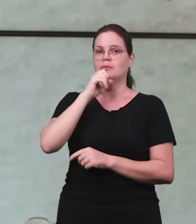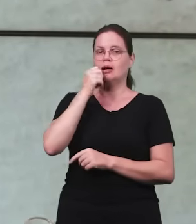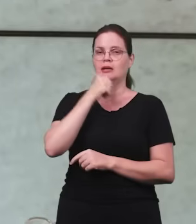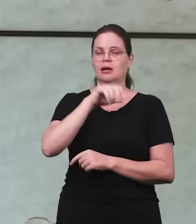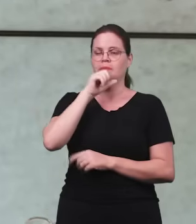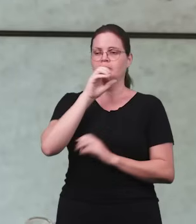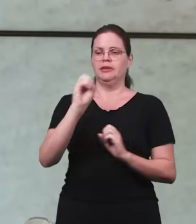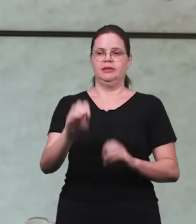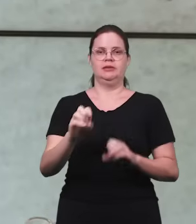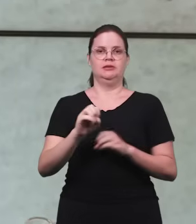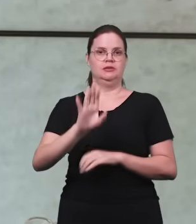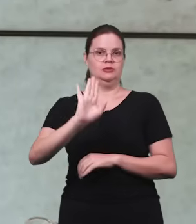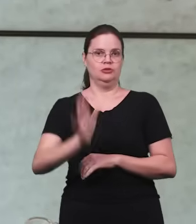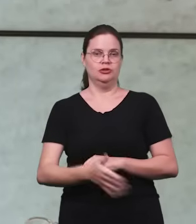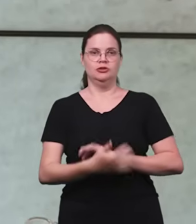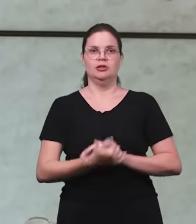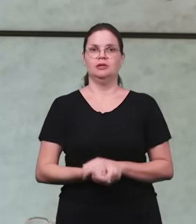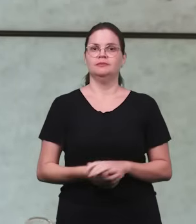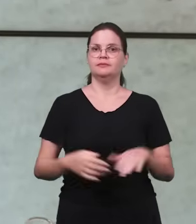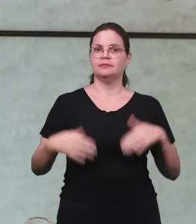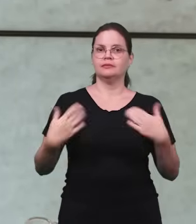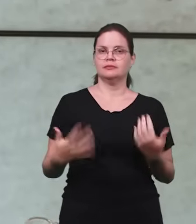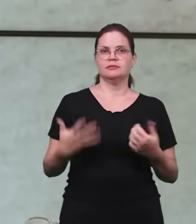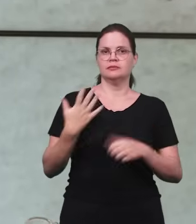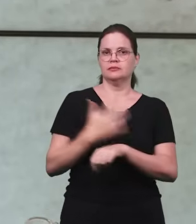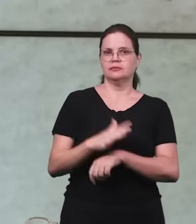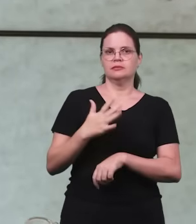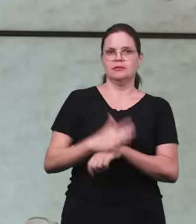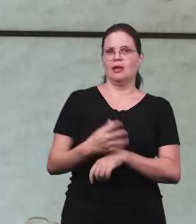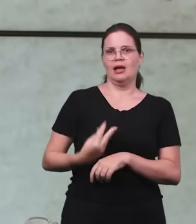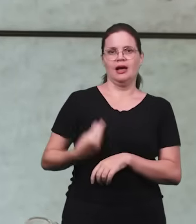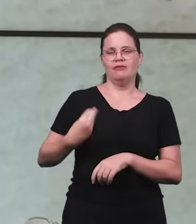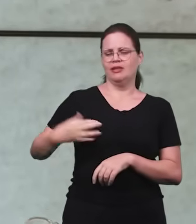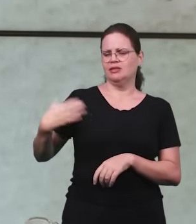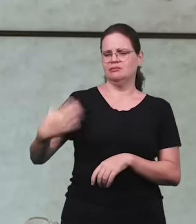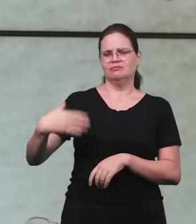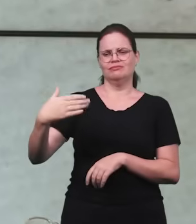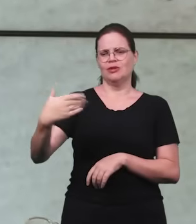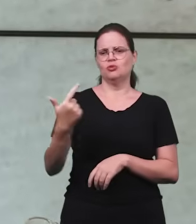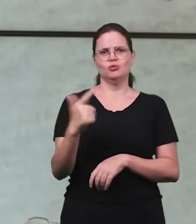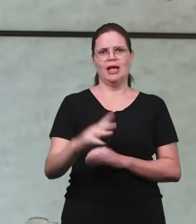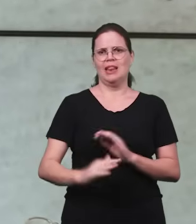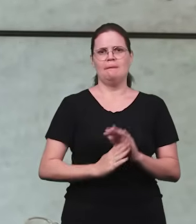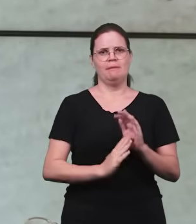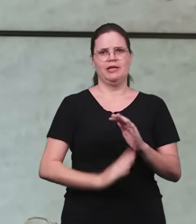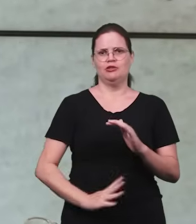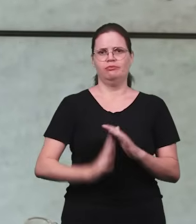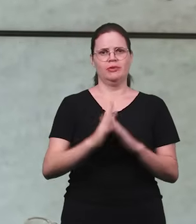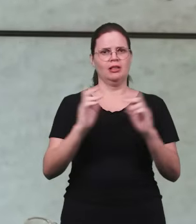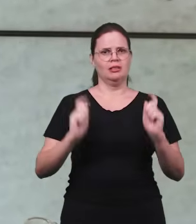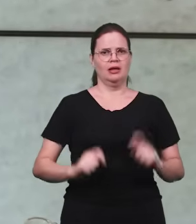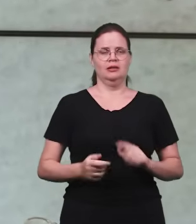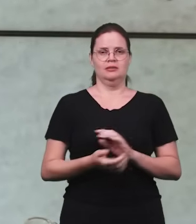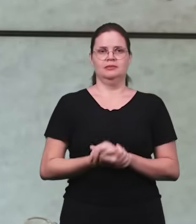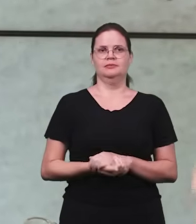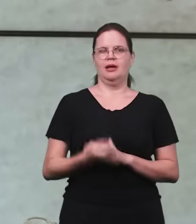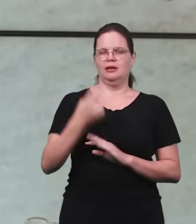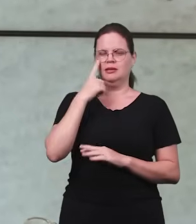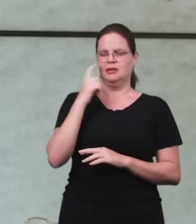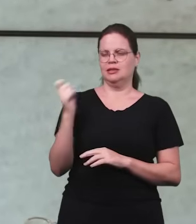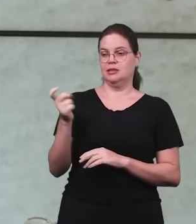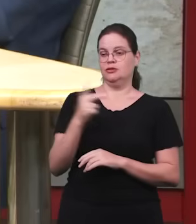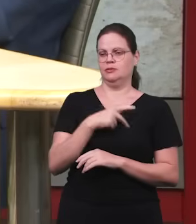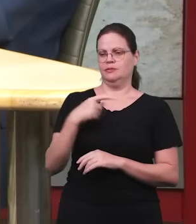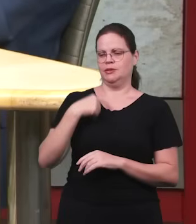ensinado para poder executar. Então, treino, ensino, é a vida inteira, né, pastor? A vida inteira. Interessante o que o pastor